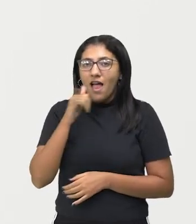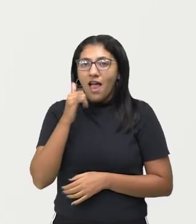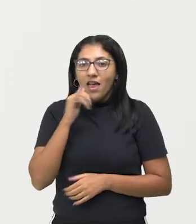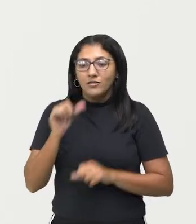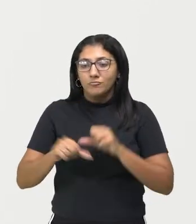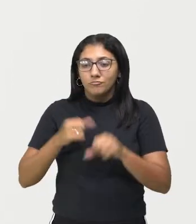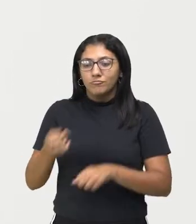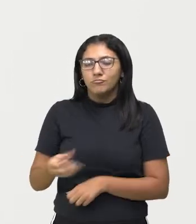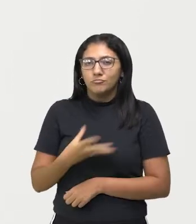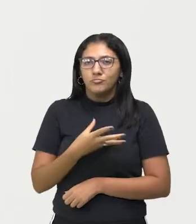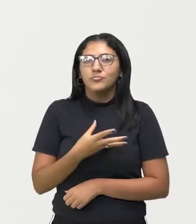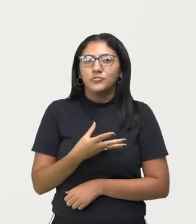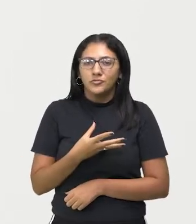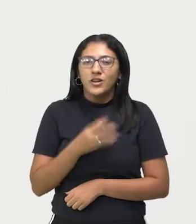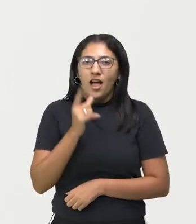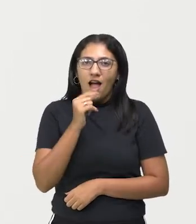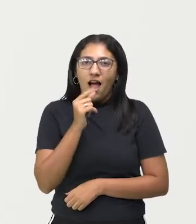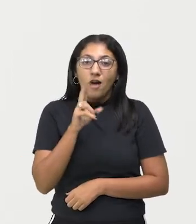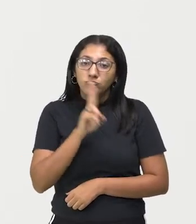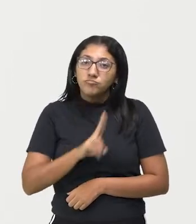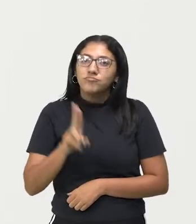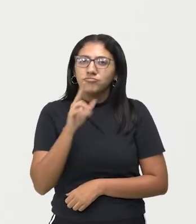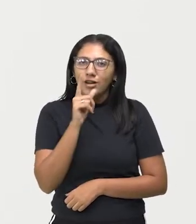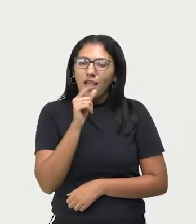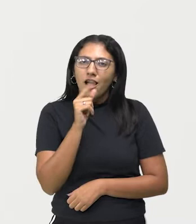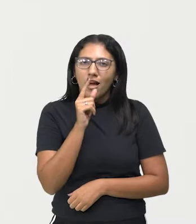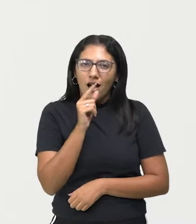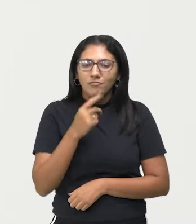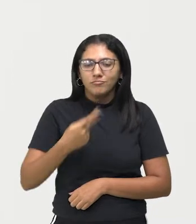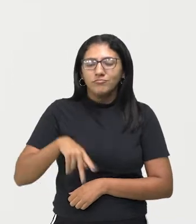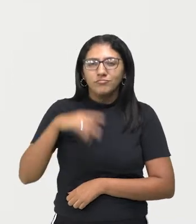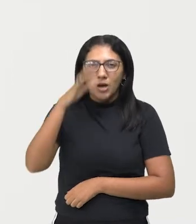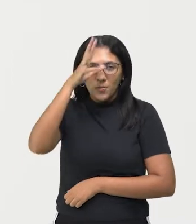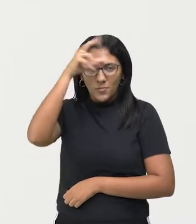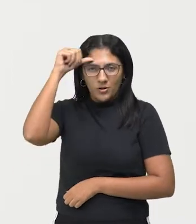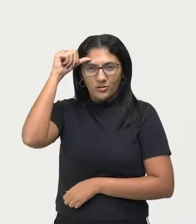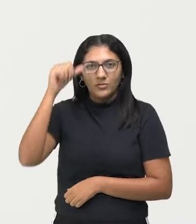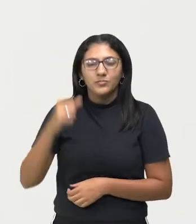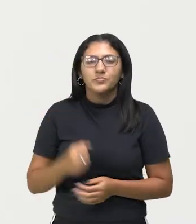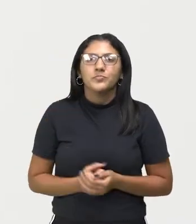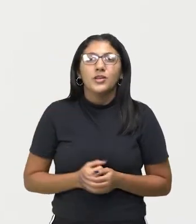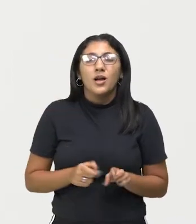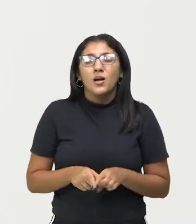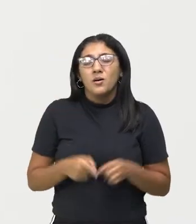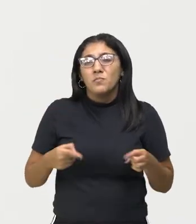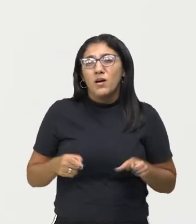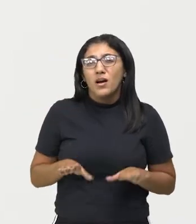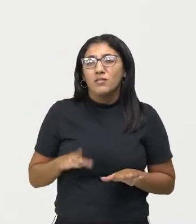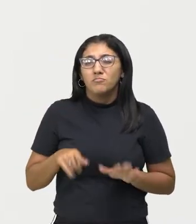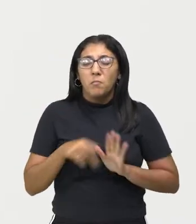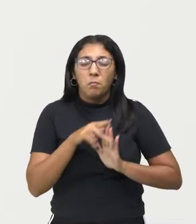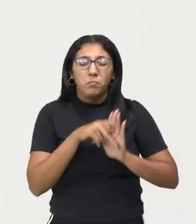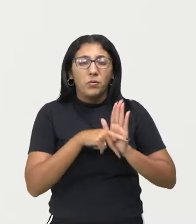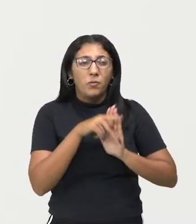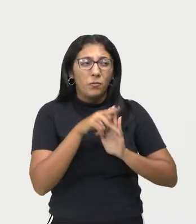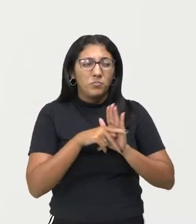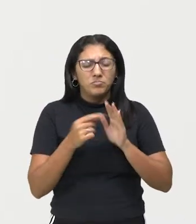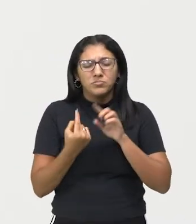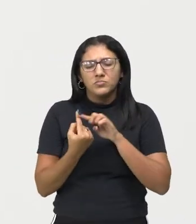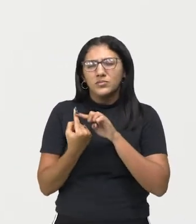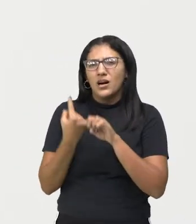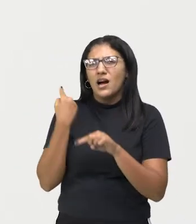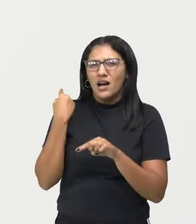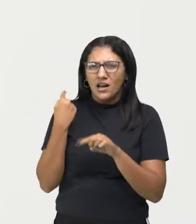Porque está utilizando a água e a água é um recurso renovável à cidade de Manaus. Mas, no entanto, esse projeto, desde o início, não